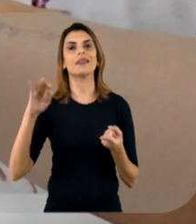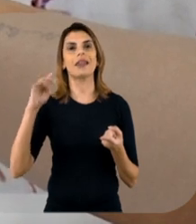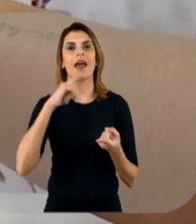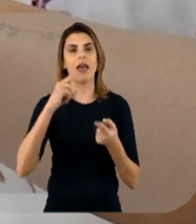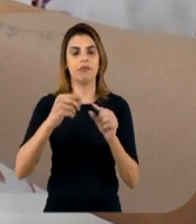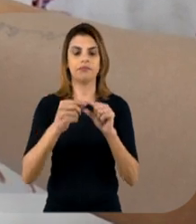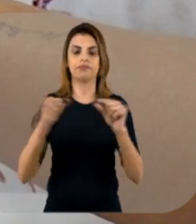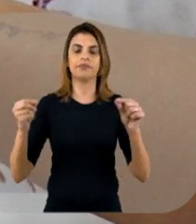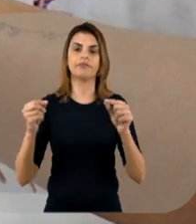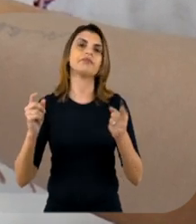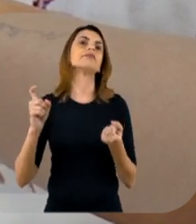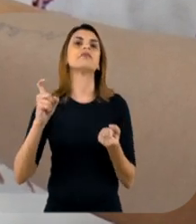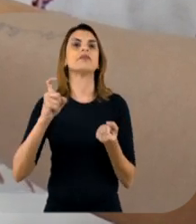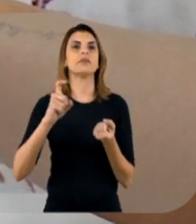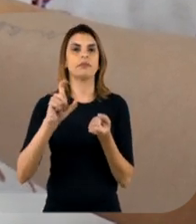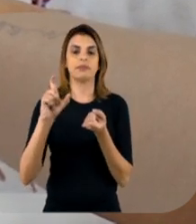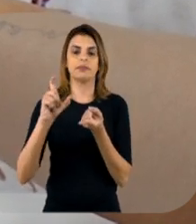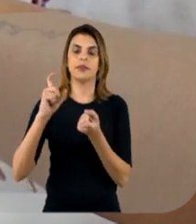lanceta